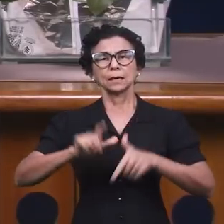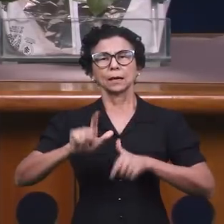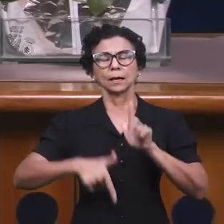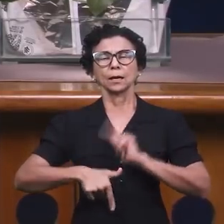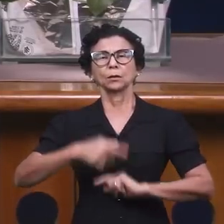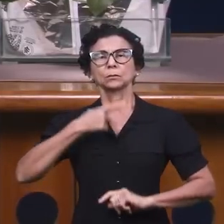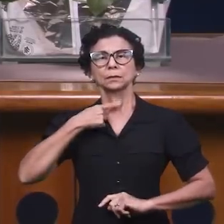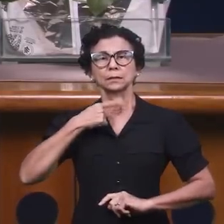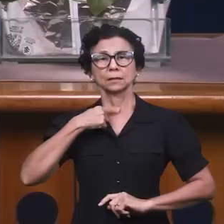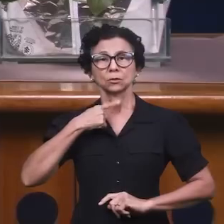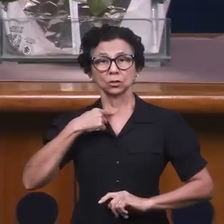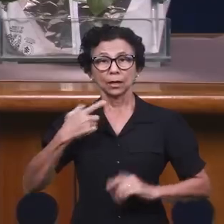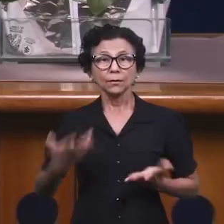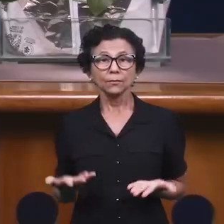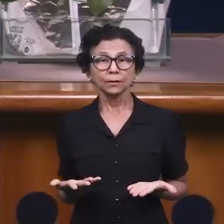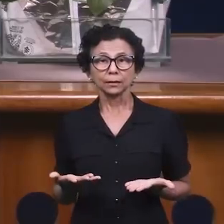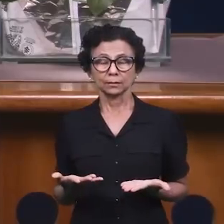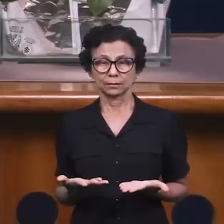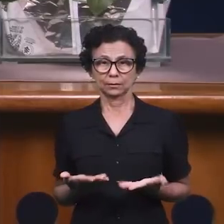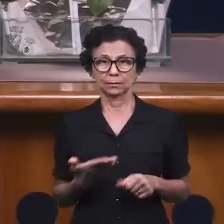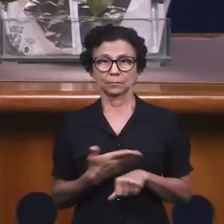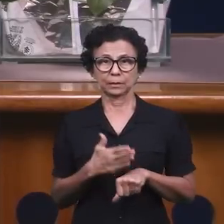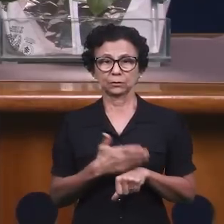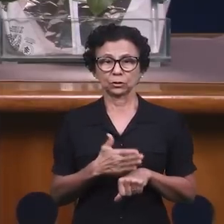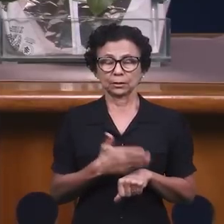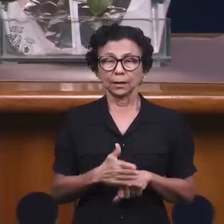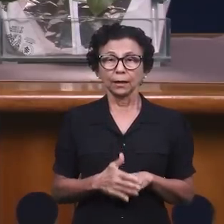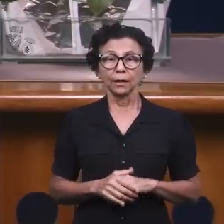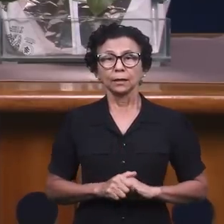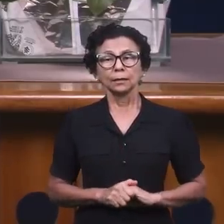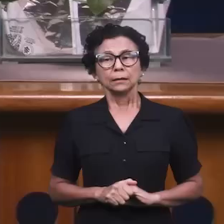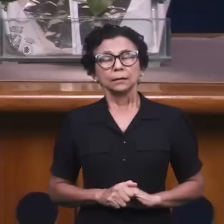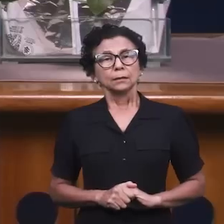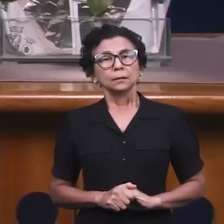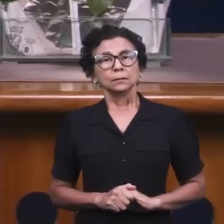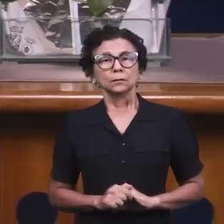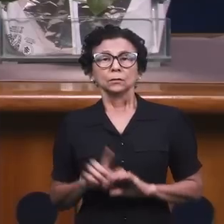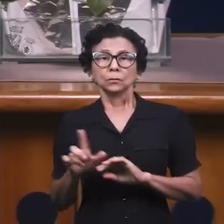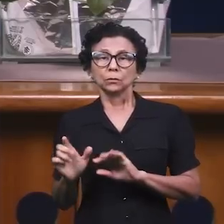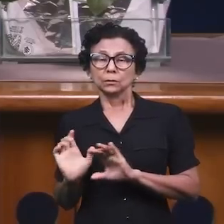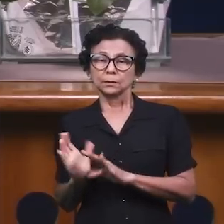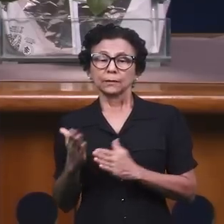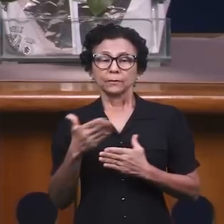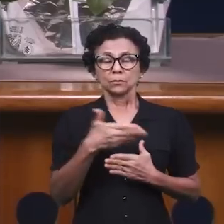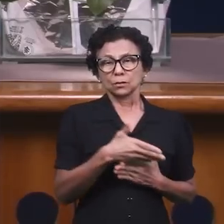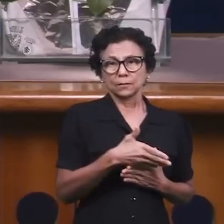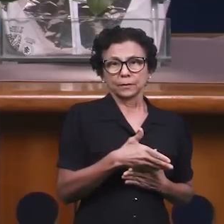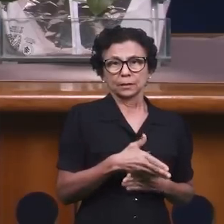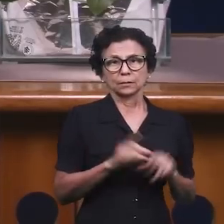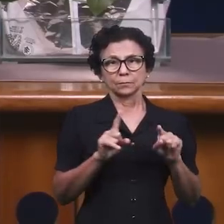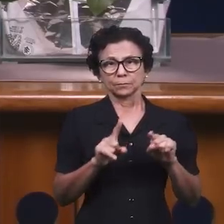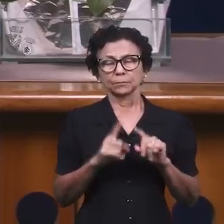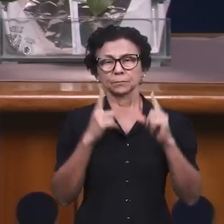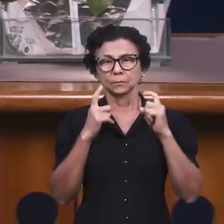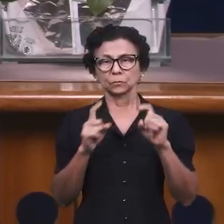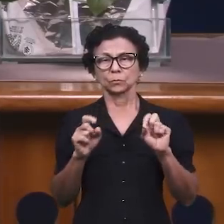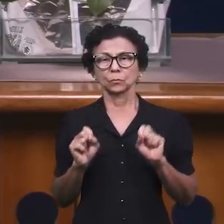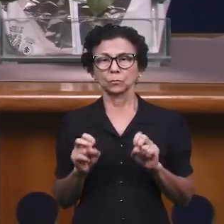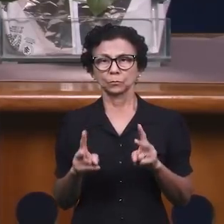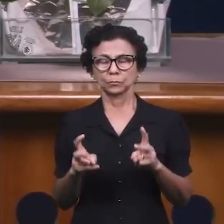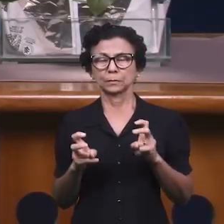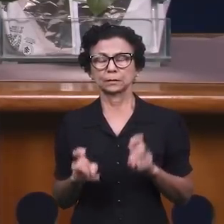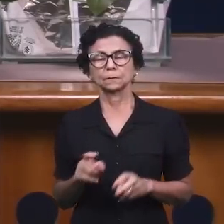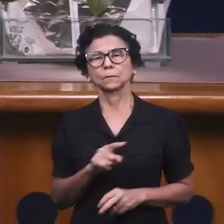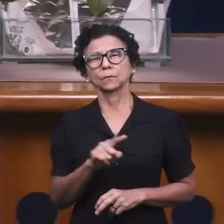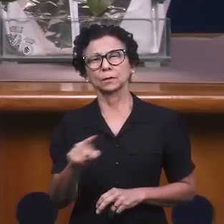partir do profeta Isaías, ele estava se desviando. E é interessante, nós fazemos uma observação. Vocês